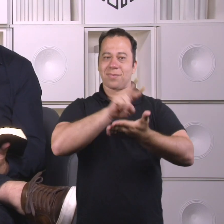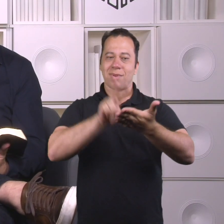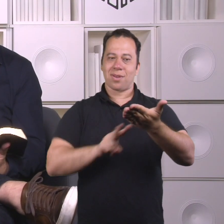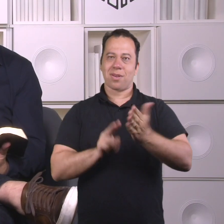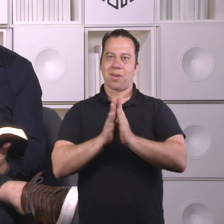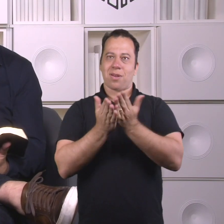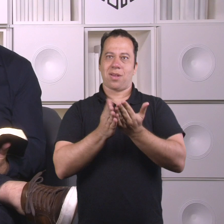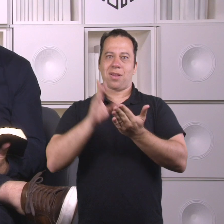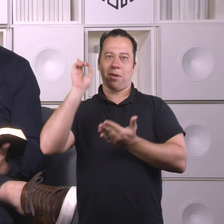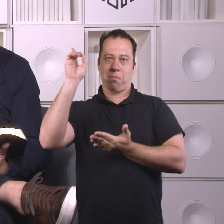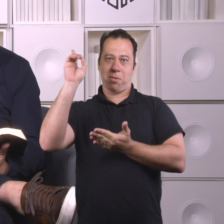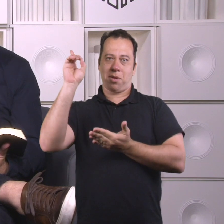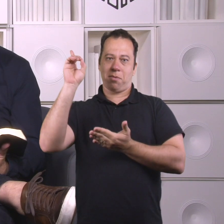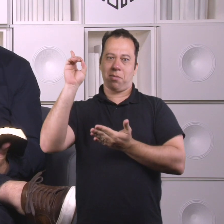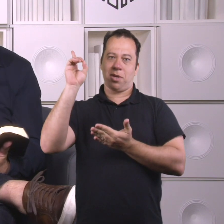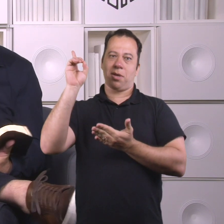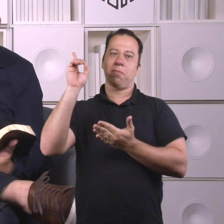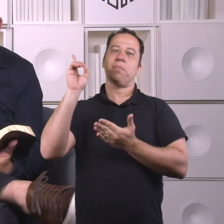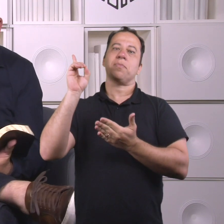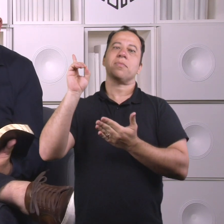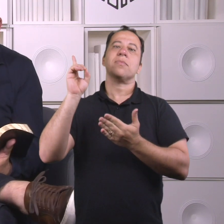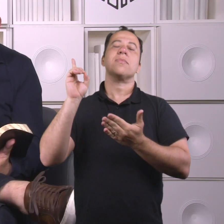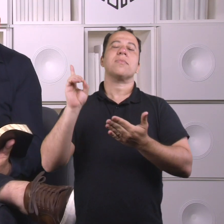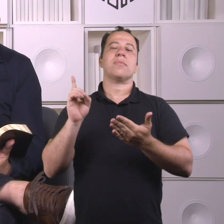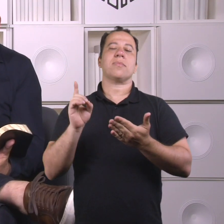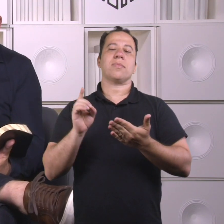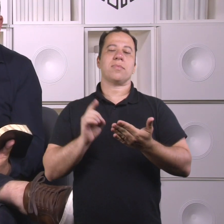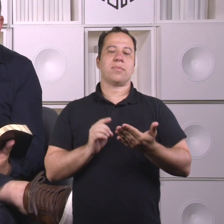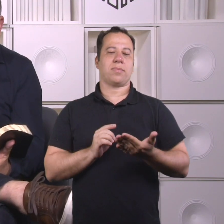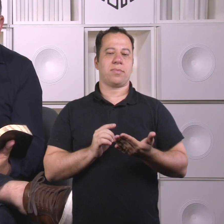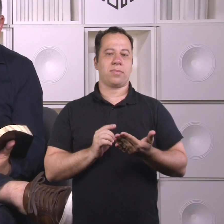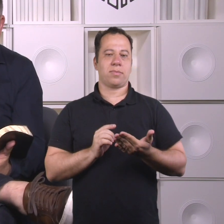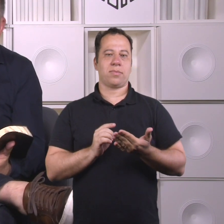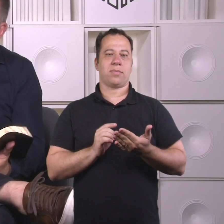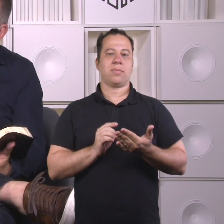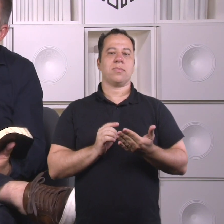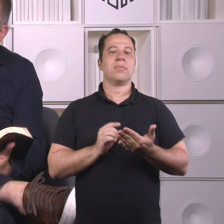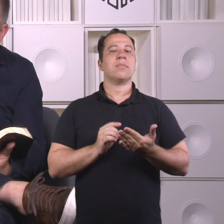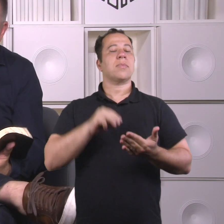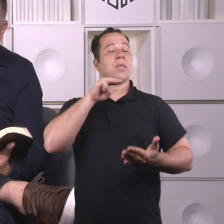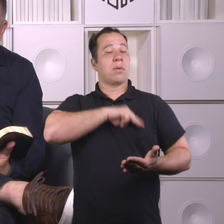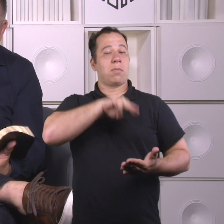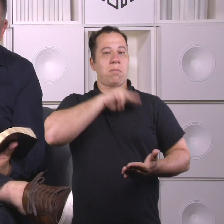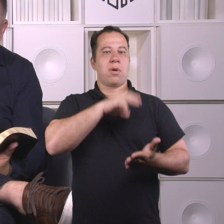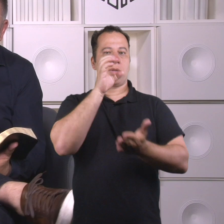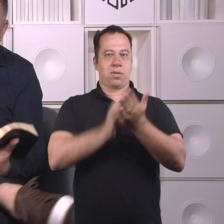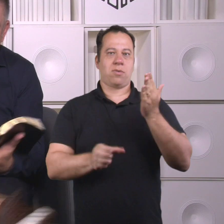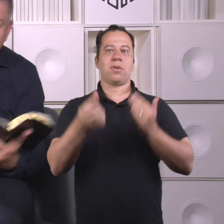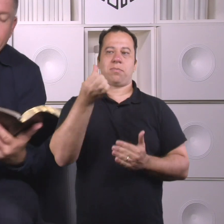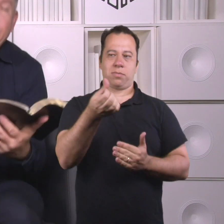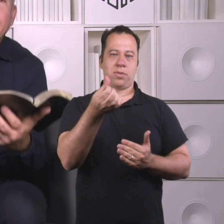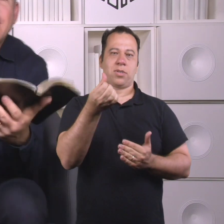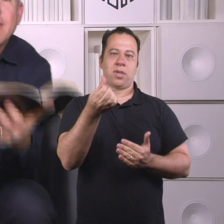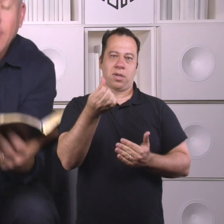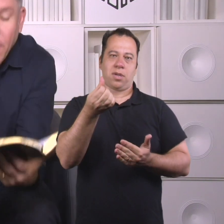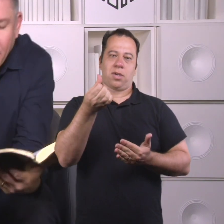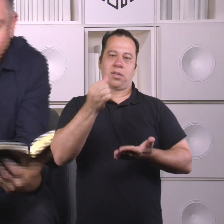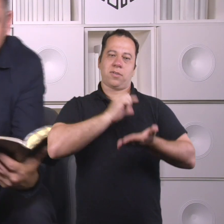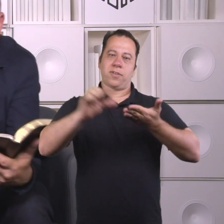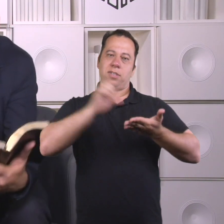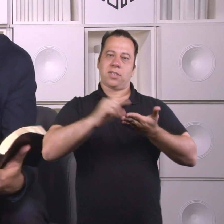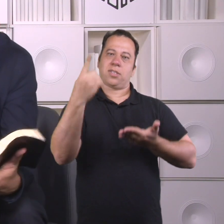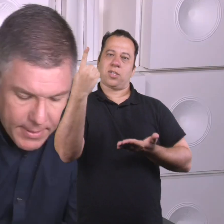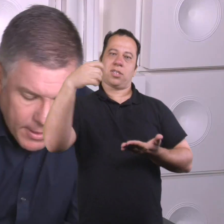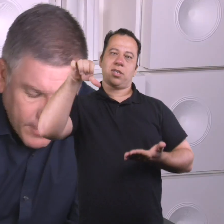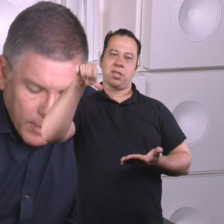de Deus e a recomendação de Jesus a nós, dizendo em Mateus capítulo 6, começando no versículo